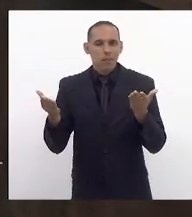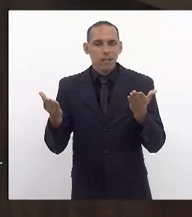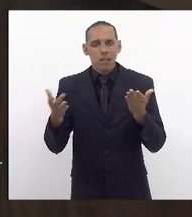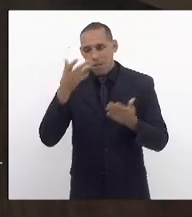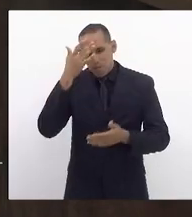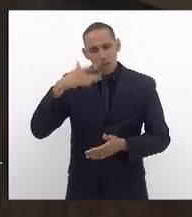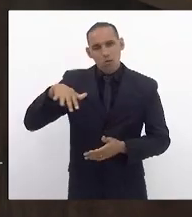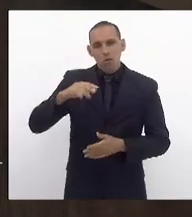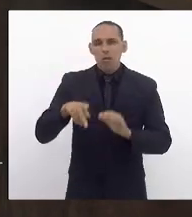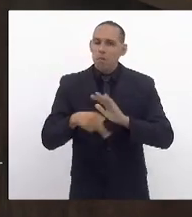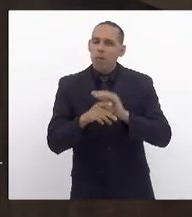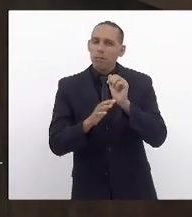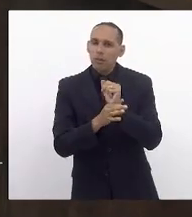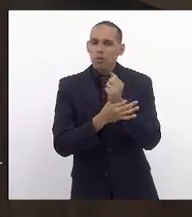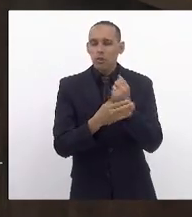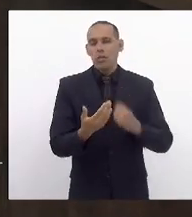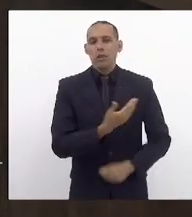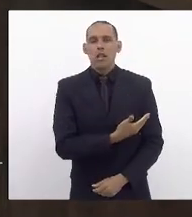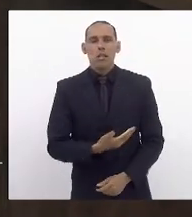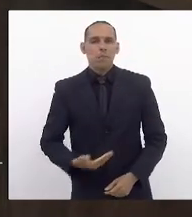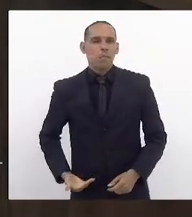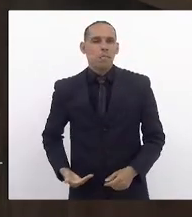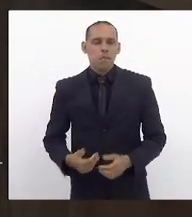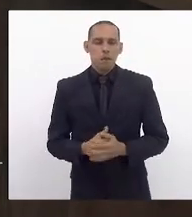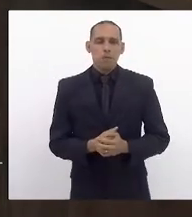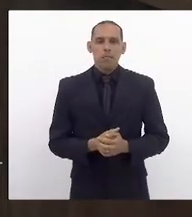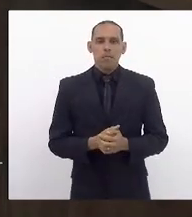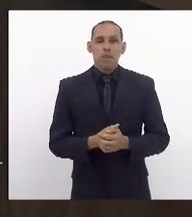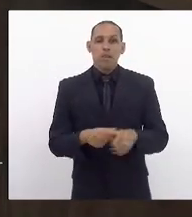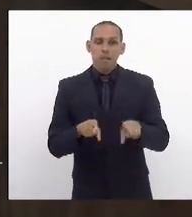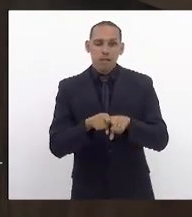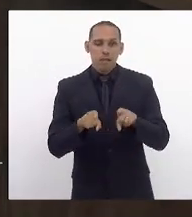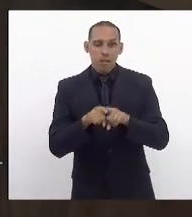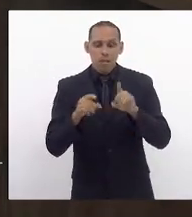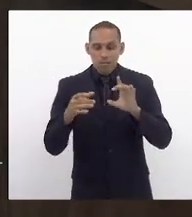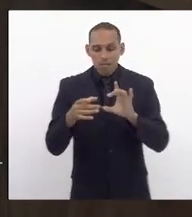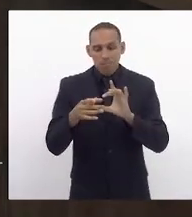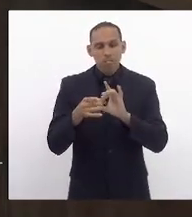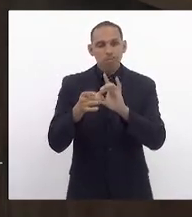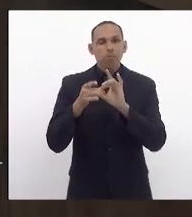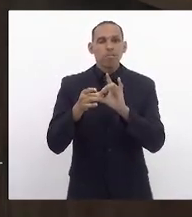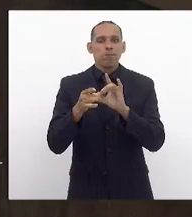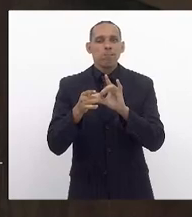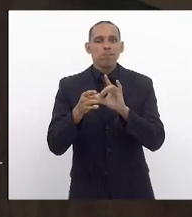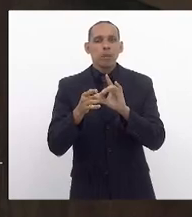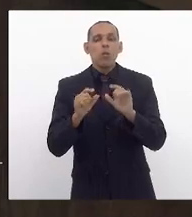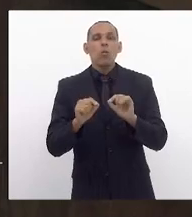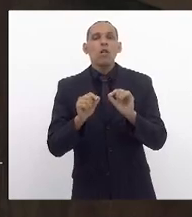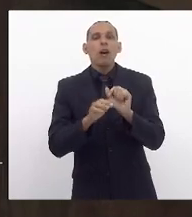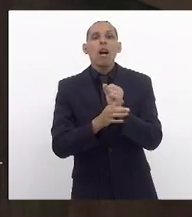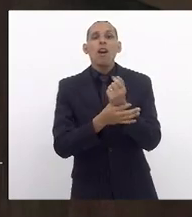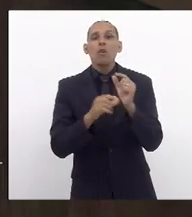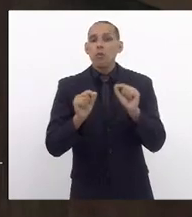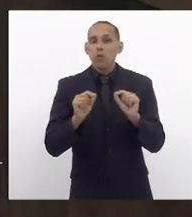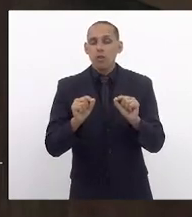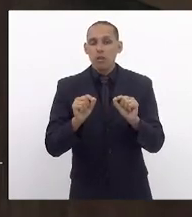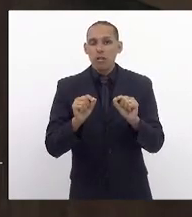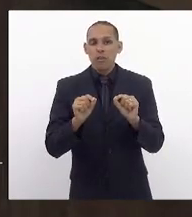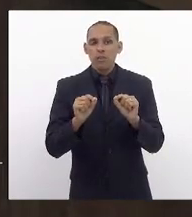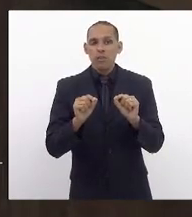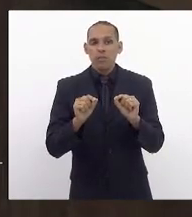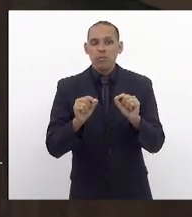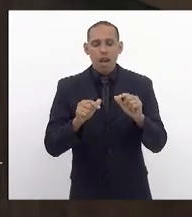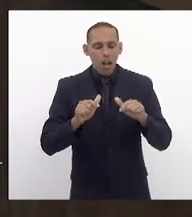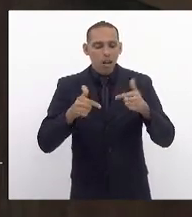garantindo assim a efetiva atuação integrada das forças policiais que asseguram assim o sucesso das